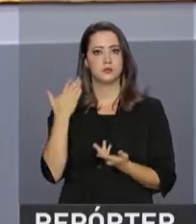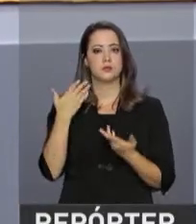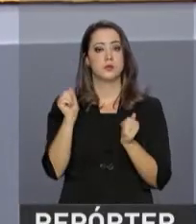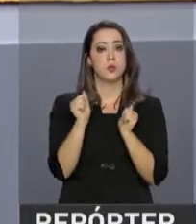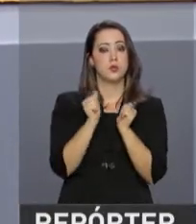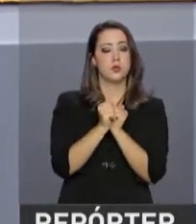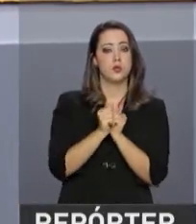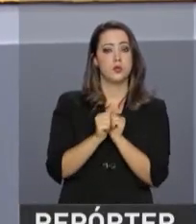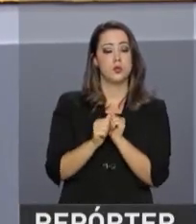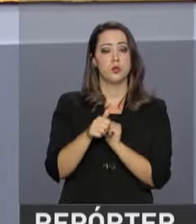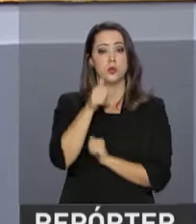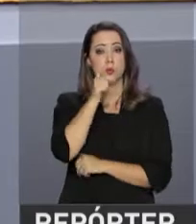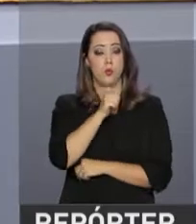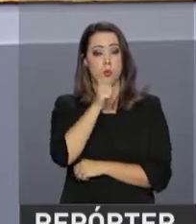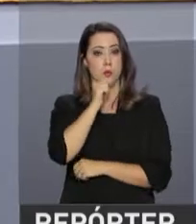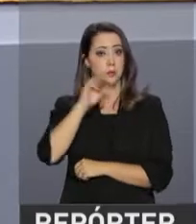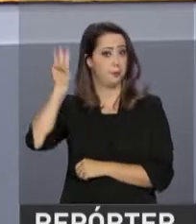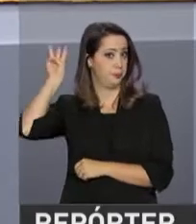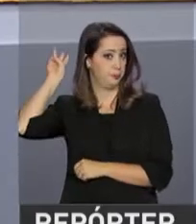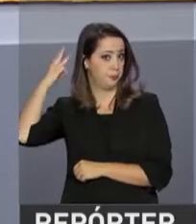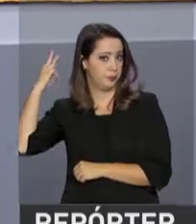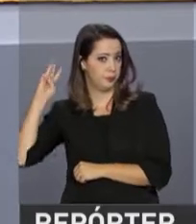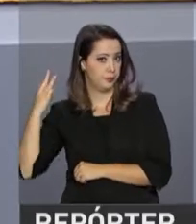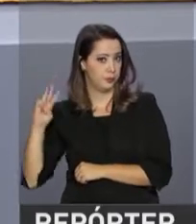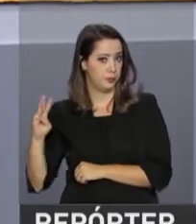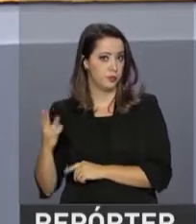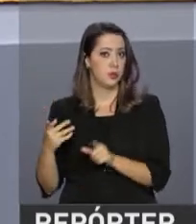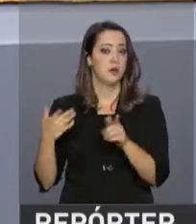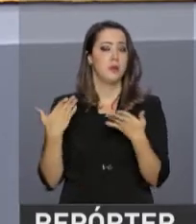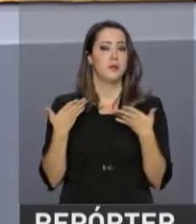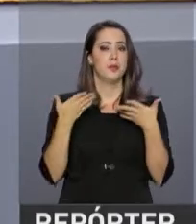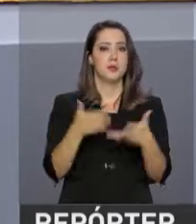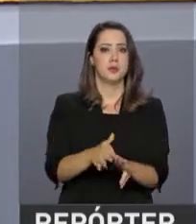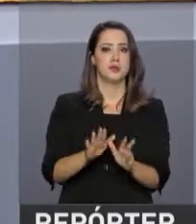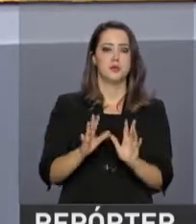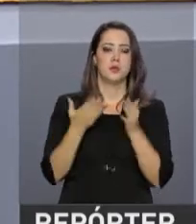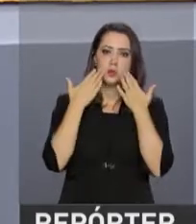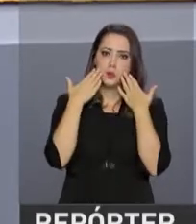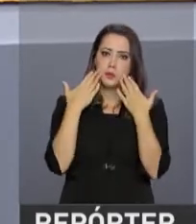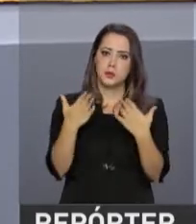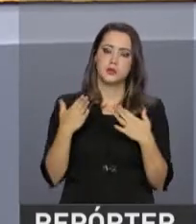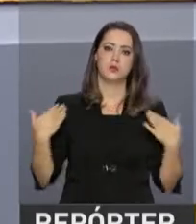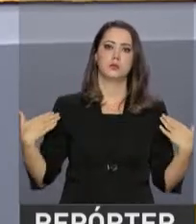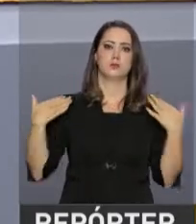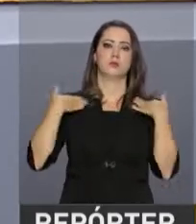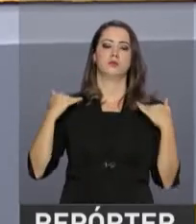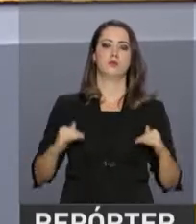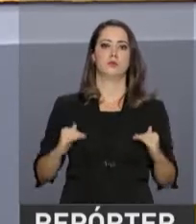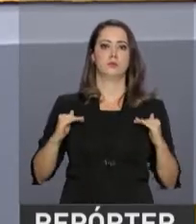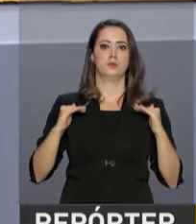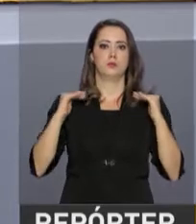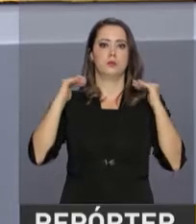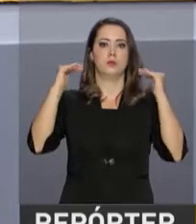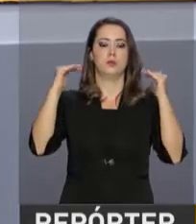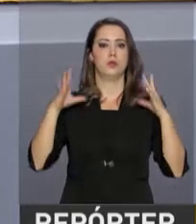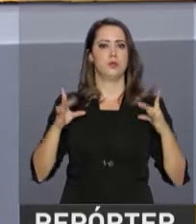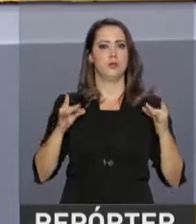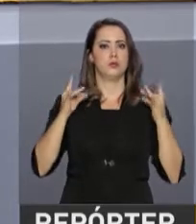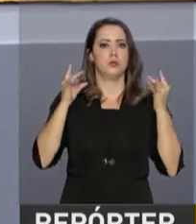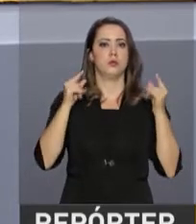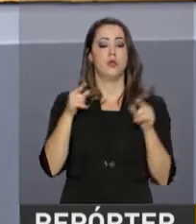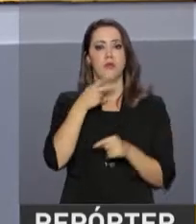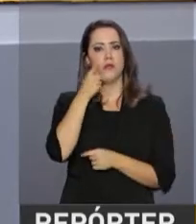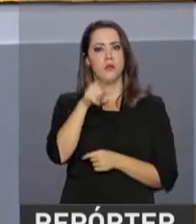acompanhado da primeira dama marcela temer participou da cerimônia de apresentação de oficiais-generais durante o evento temer